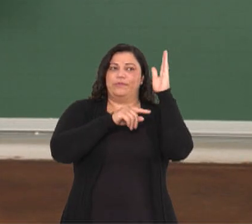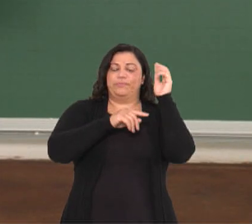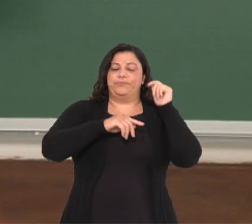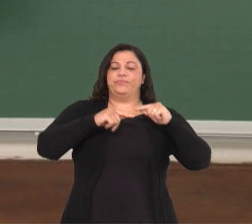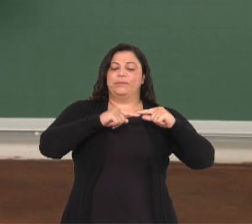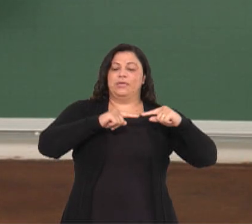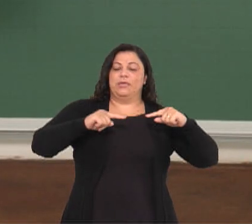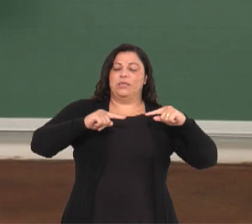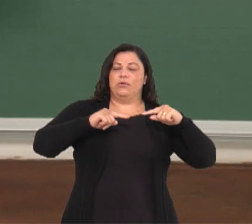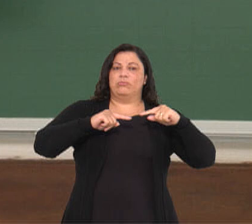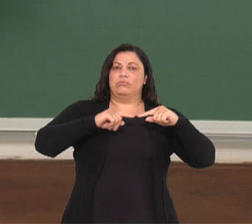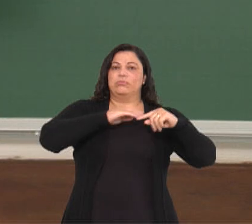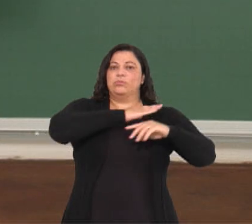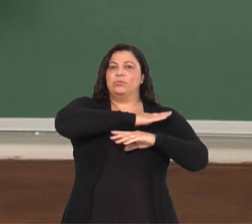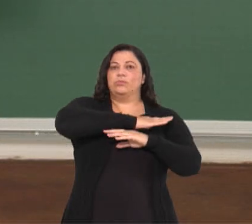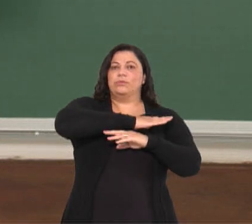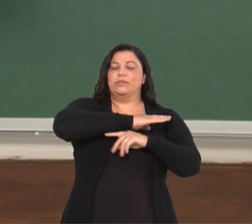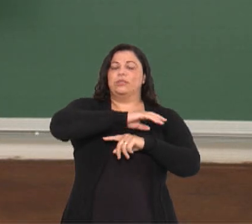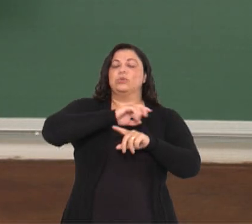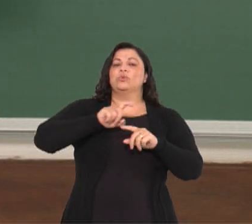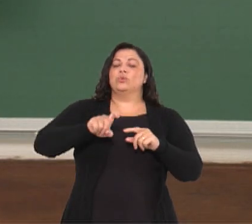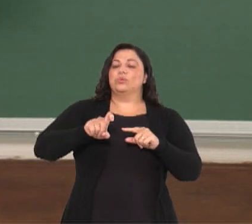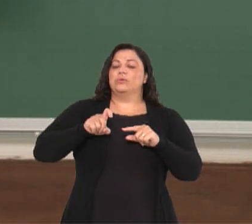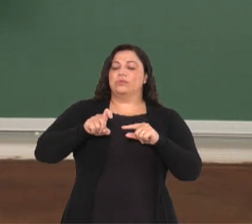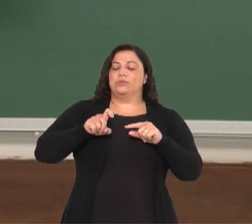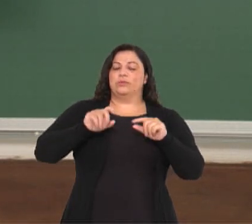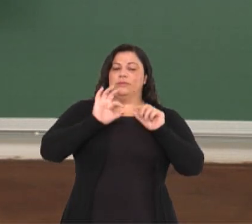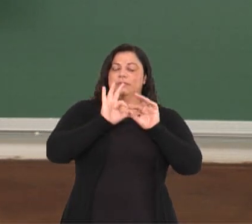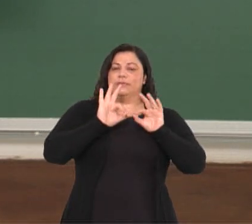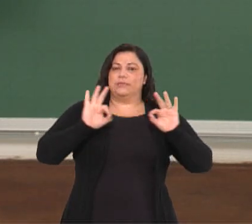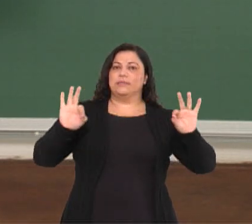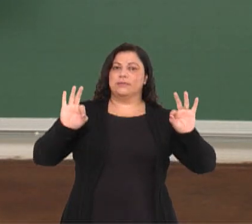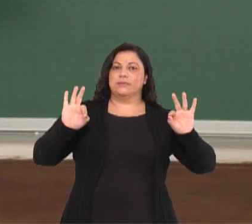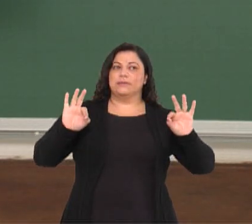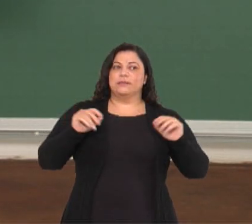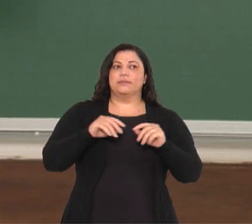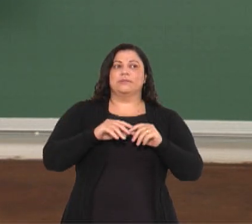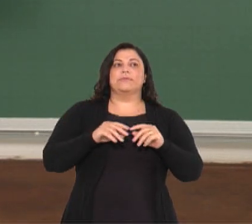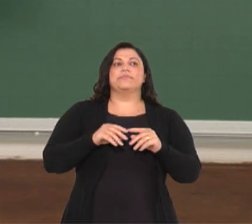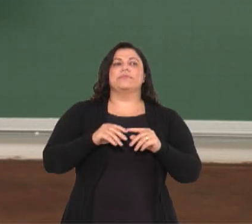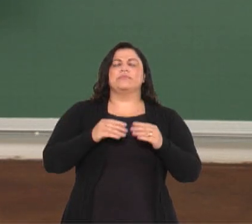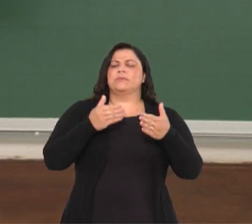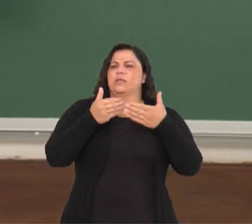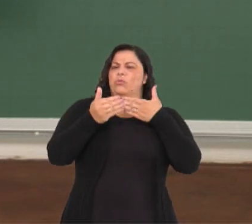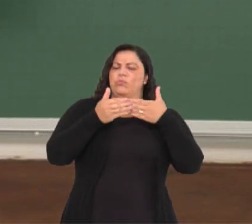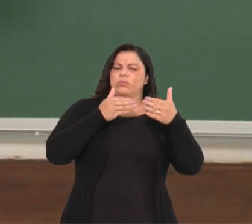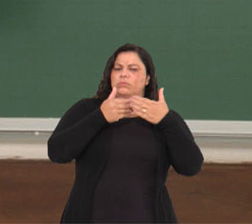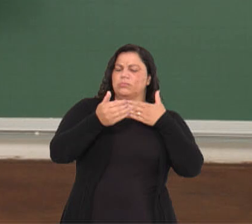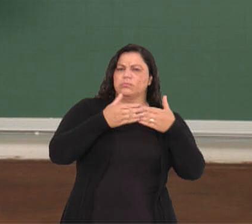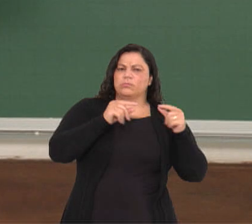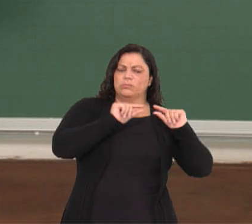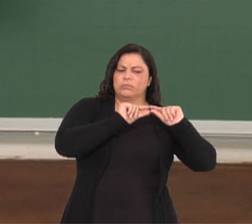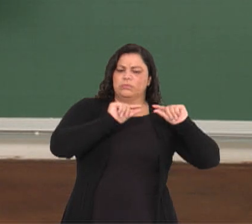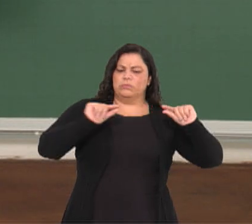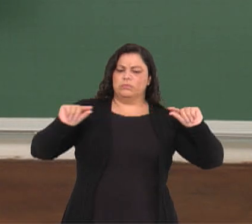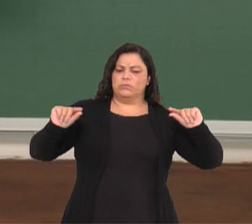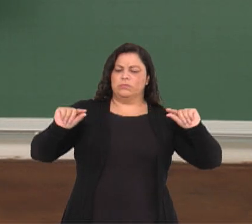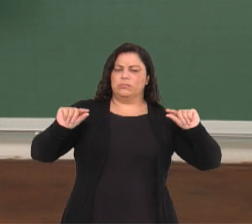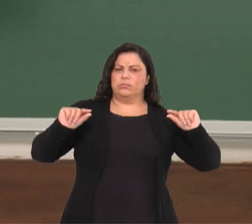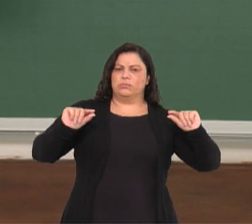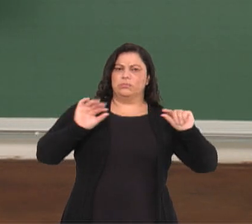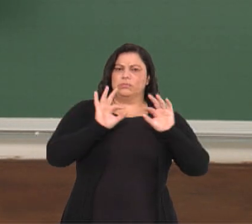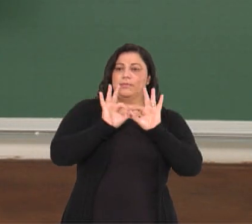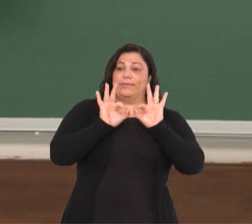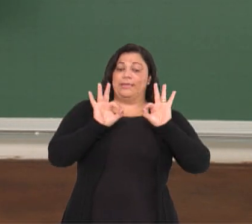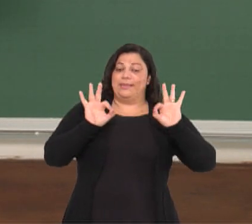nós temos a distância. De acordo com essa alternativa, para qualquer distância entre as cargas, a gente